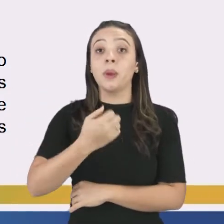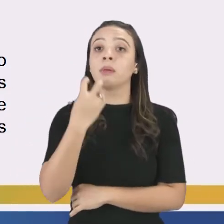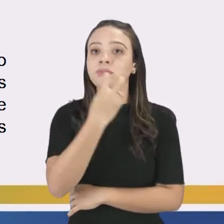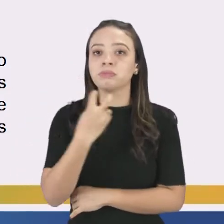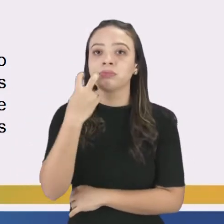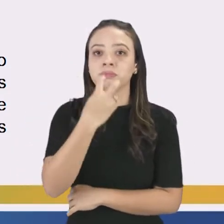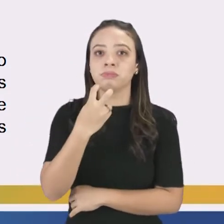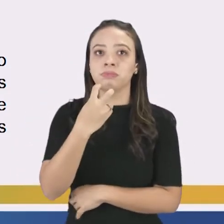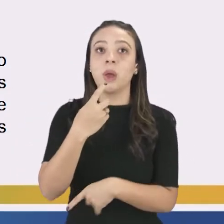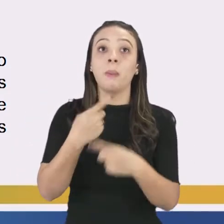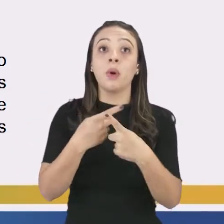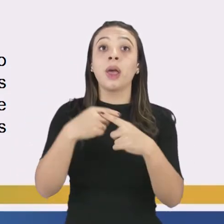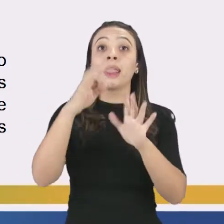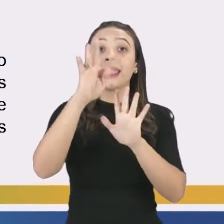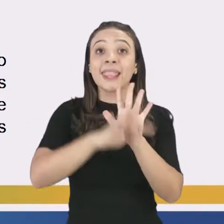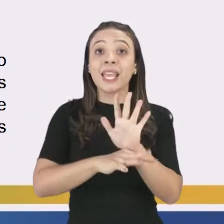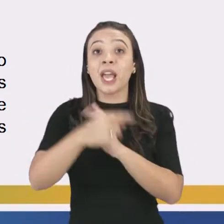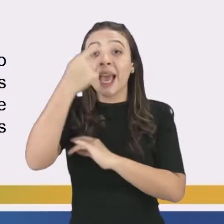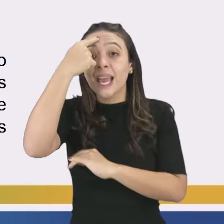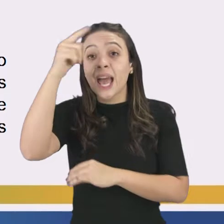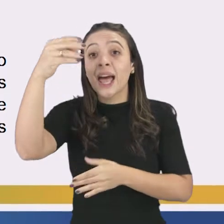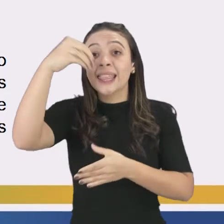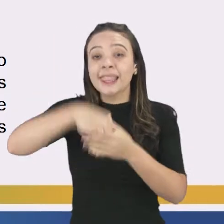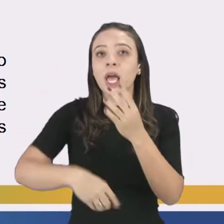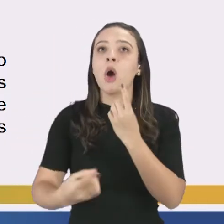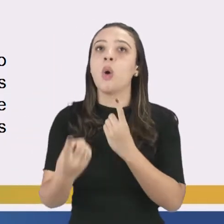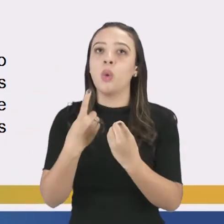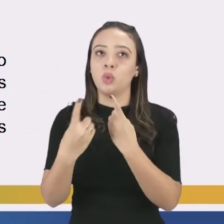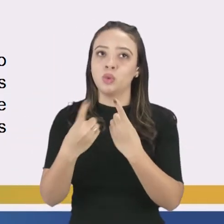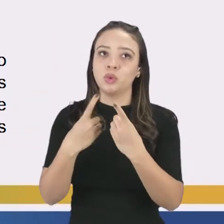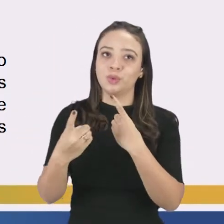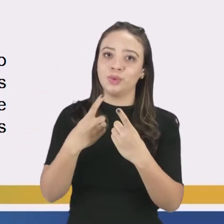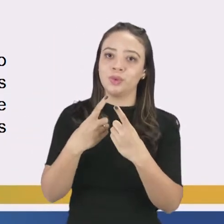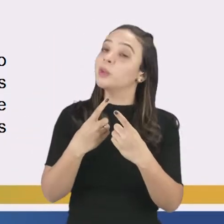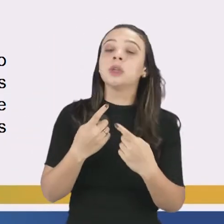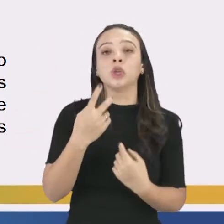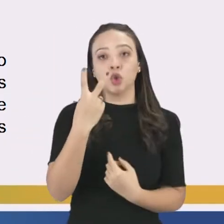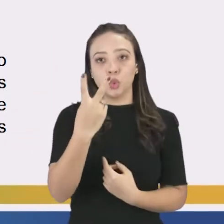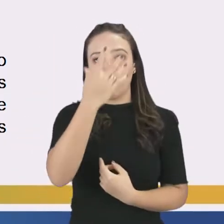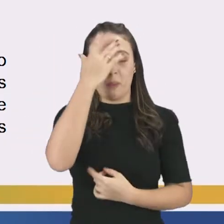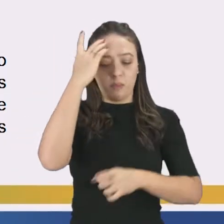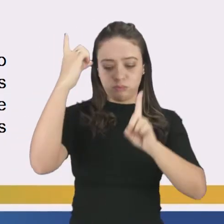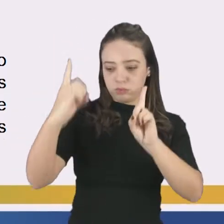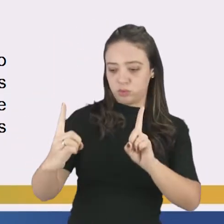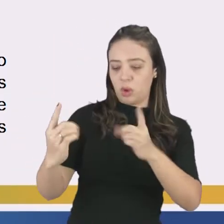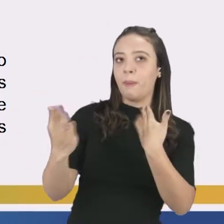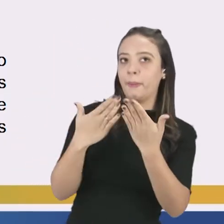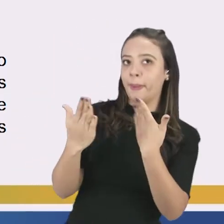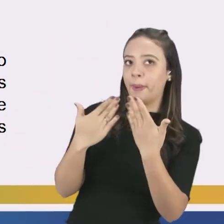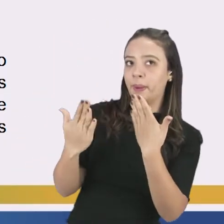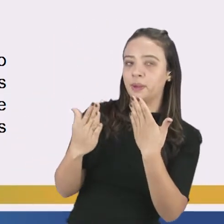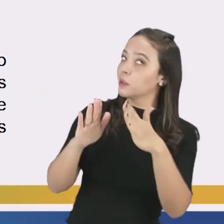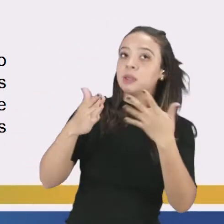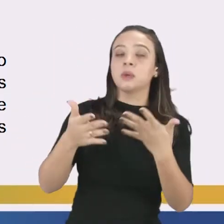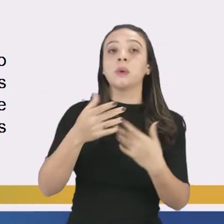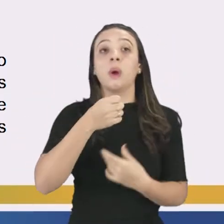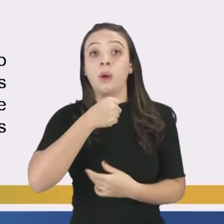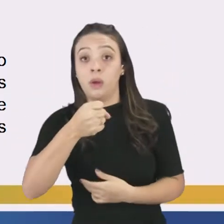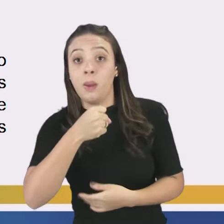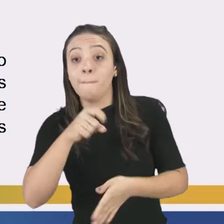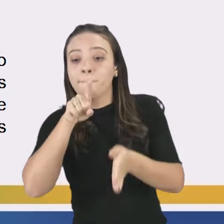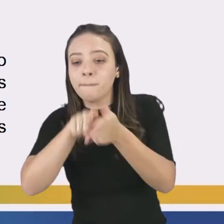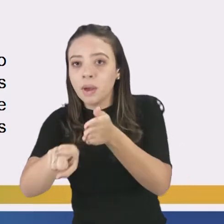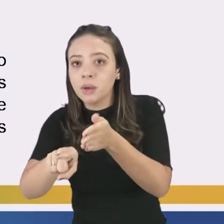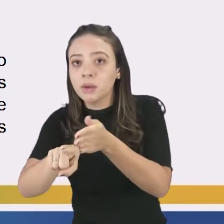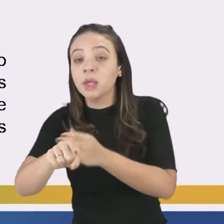oralidade, porque eles são textos produzidos dentro do diálogo entre duas pessoas. O entrevistador é responsável por fazer as